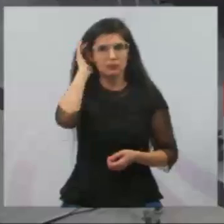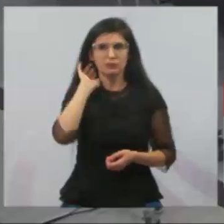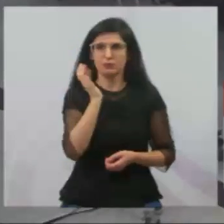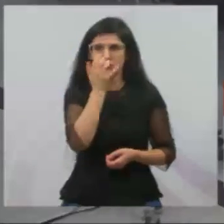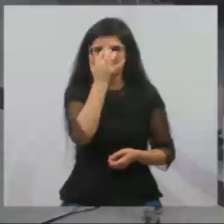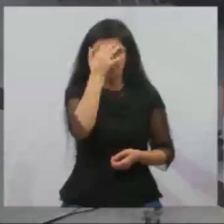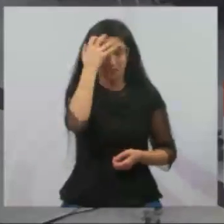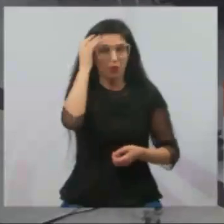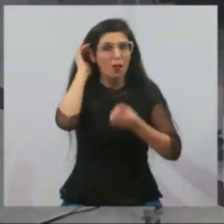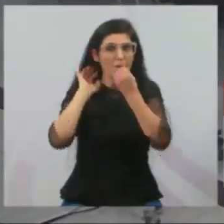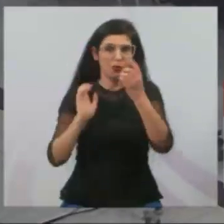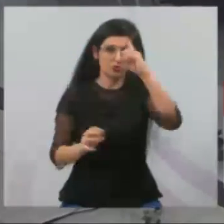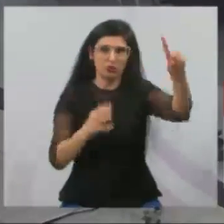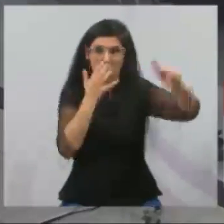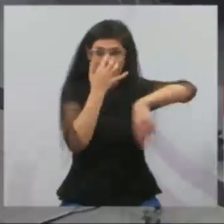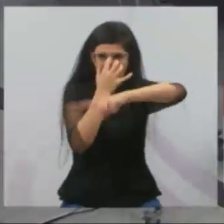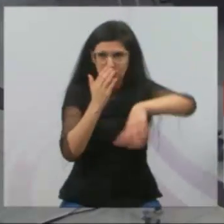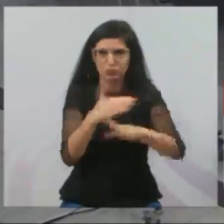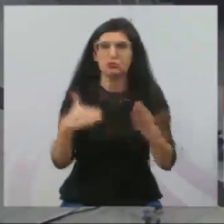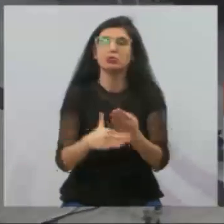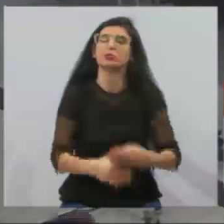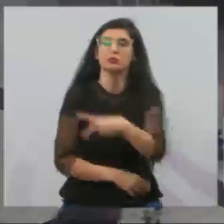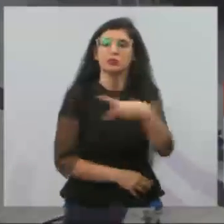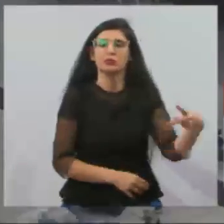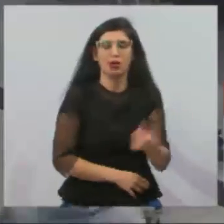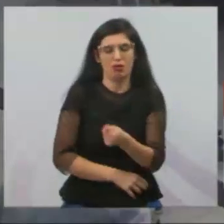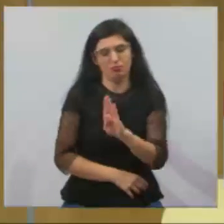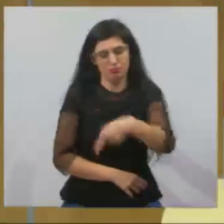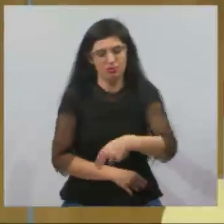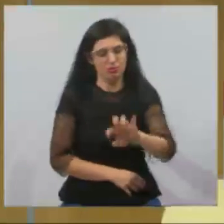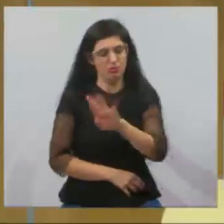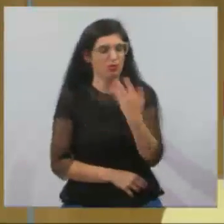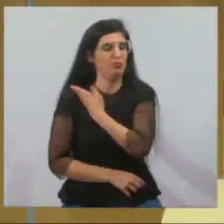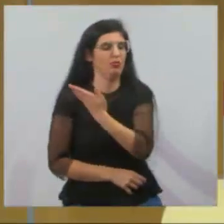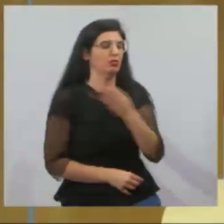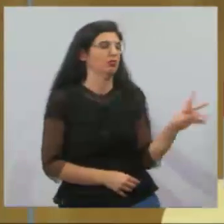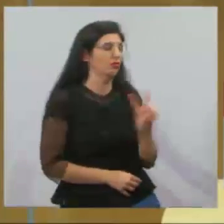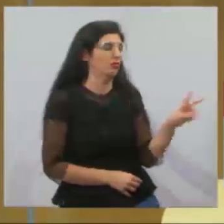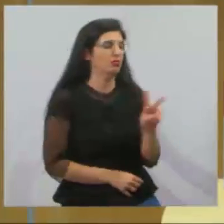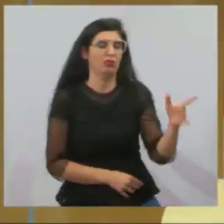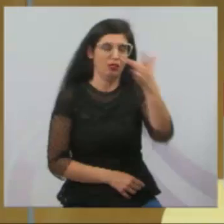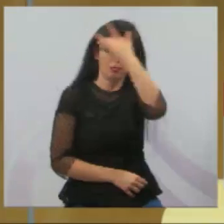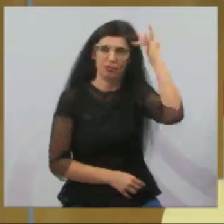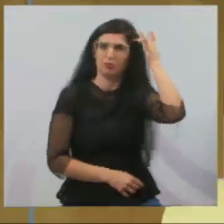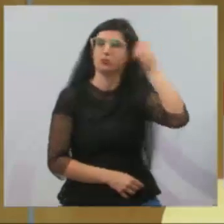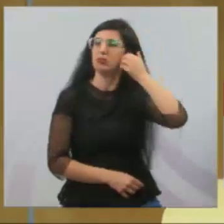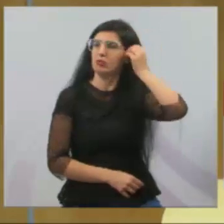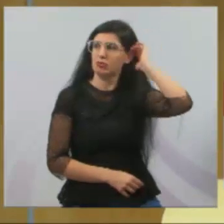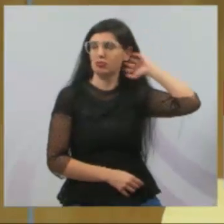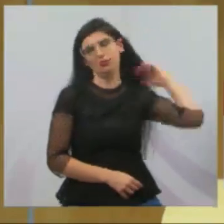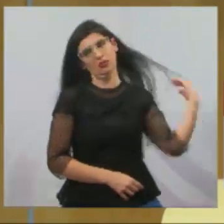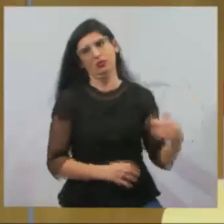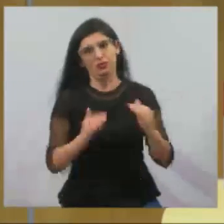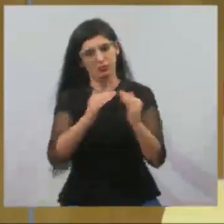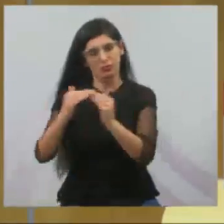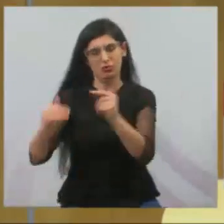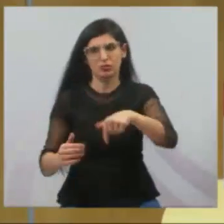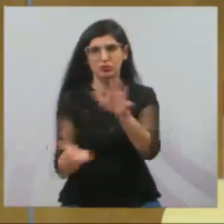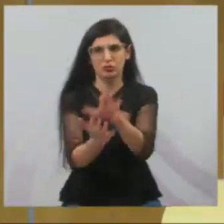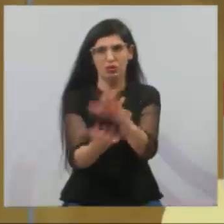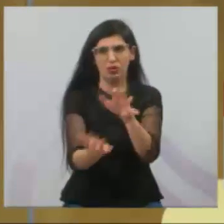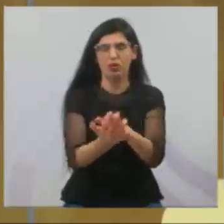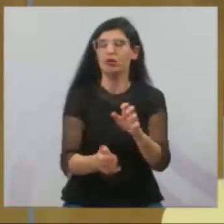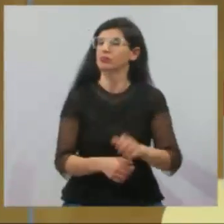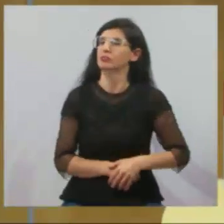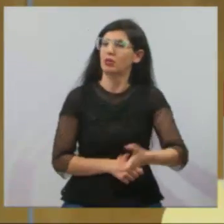Bom dia a todos, presidente Abner, nobres colegas vereadores e os munícipes que nos acompanham através da